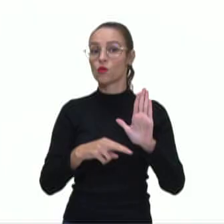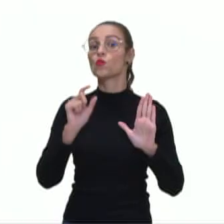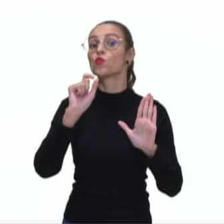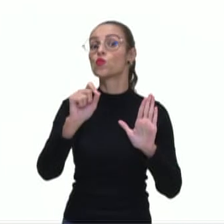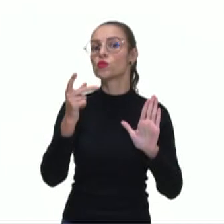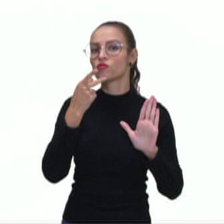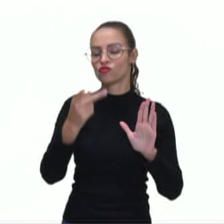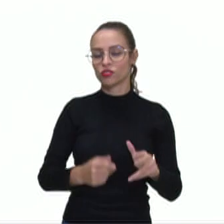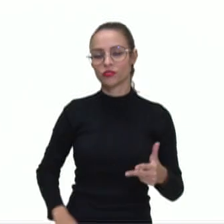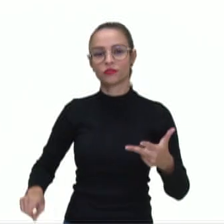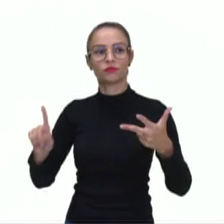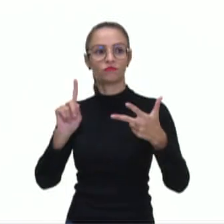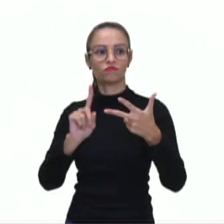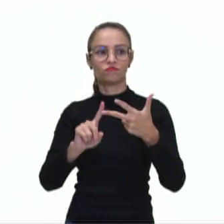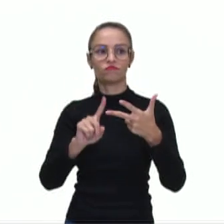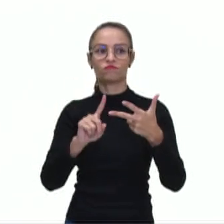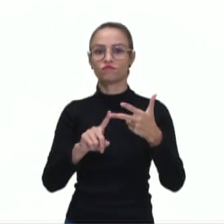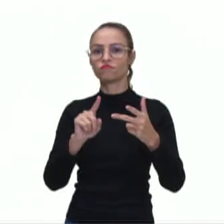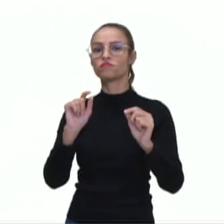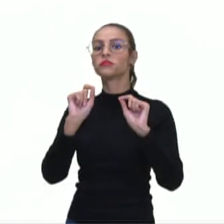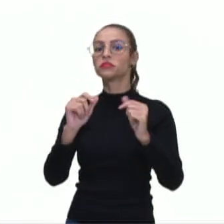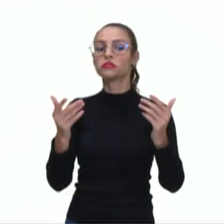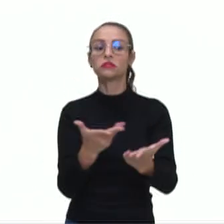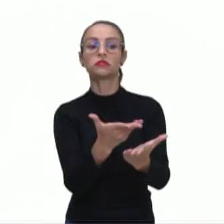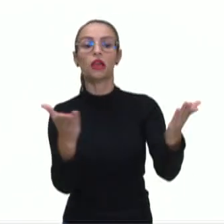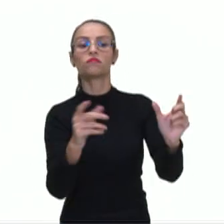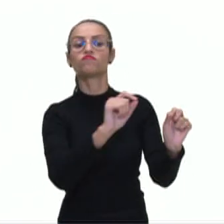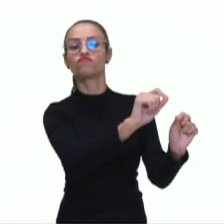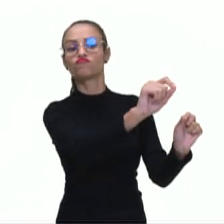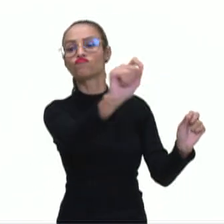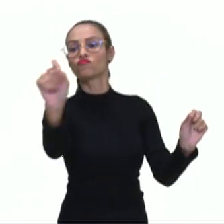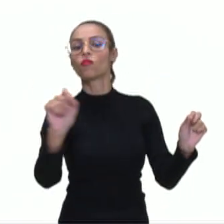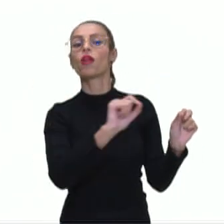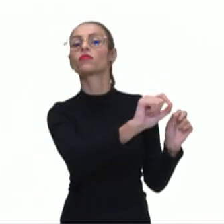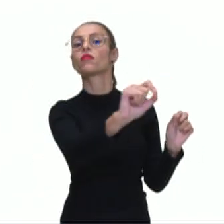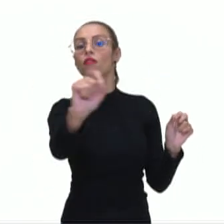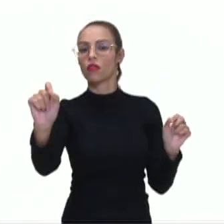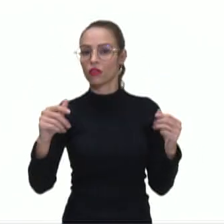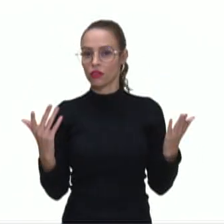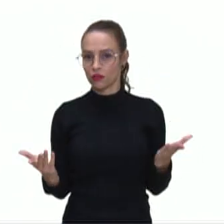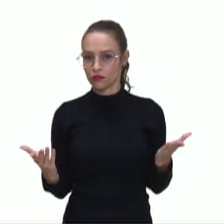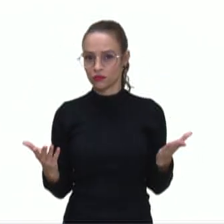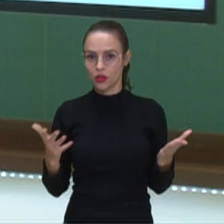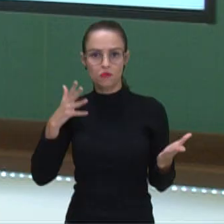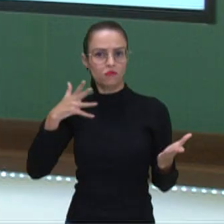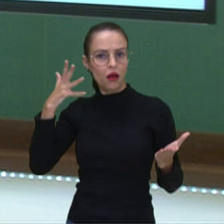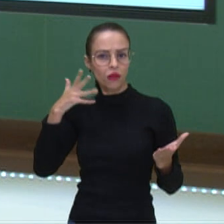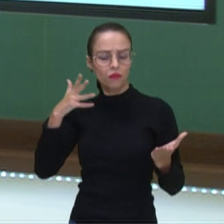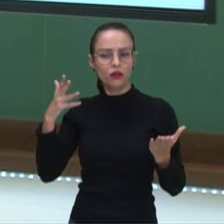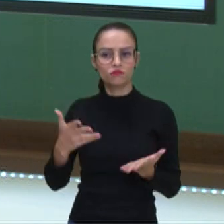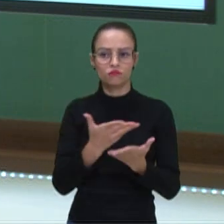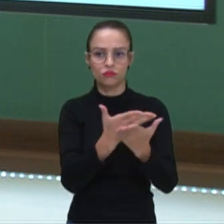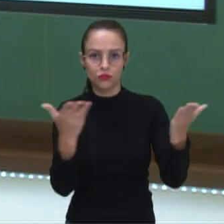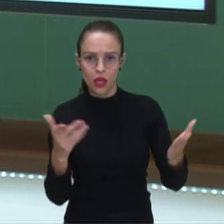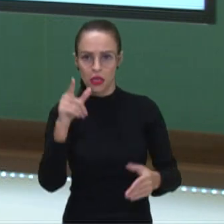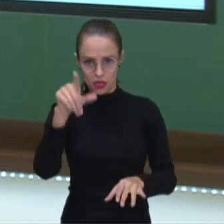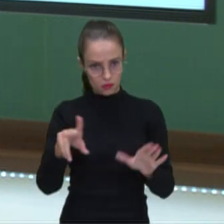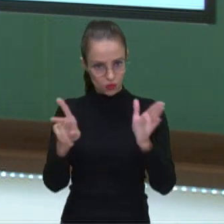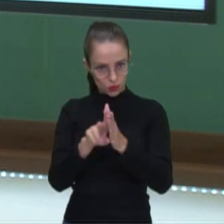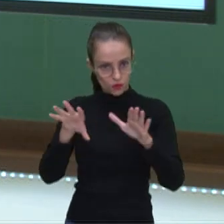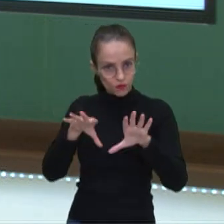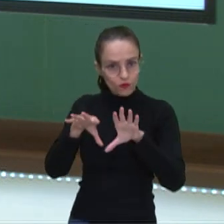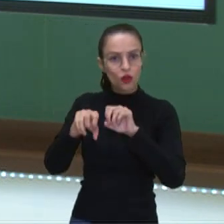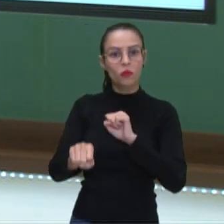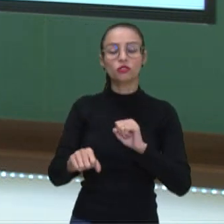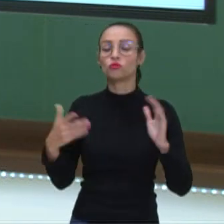diz? A quem diz? Para quem que você está proferindo o seu discurso, né? É um discurso de formatura, uma